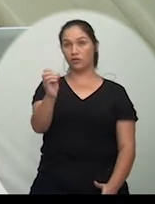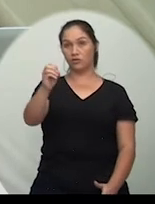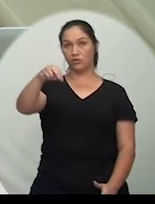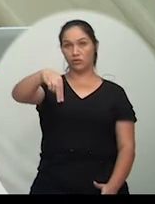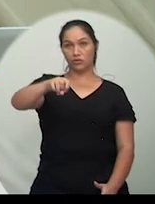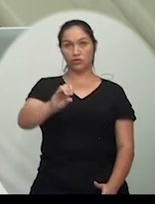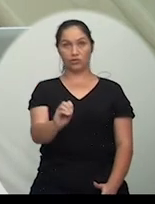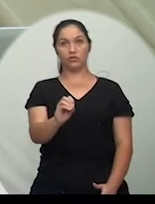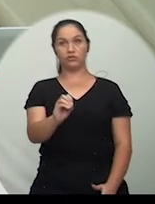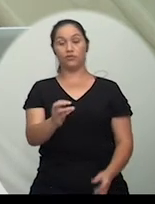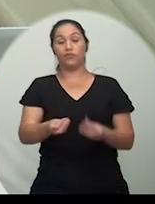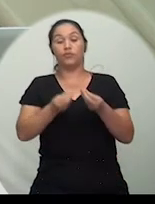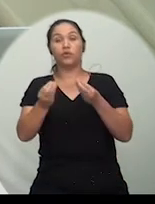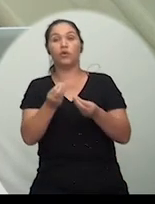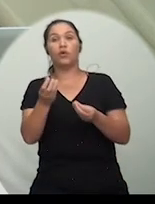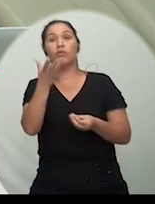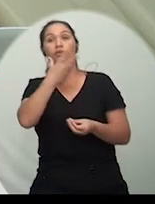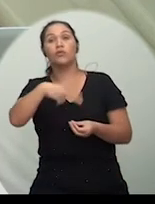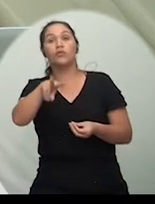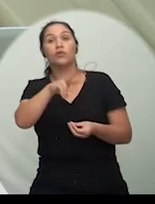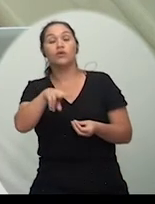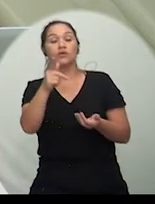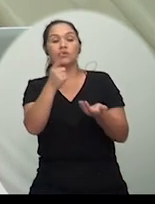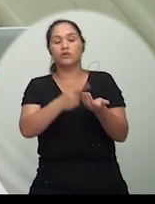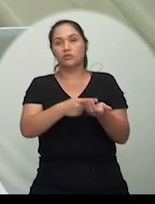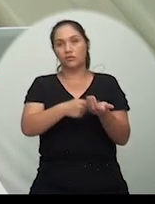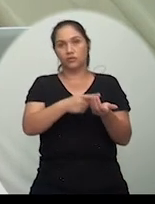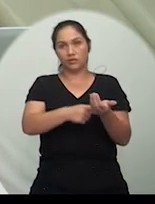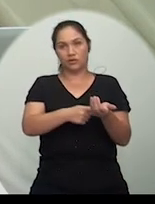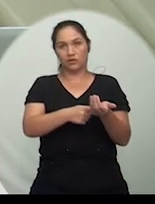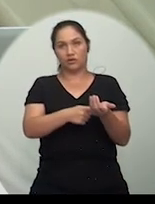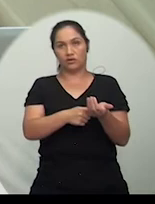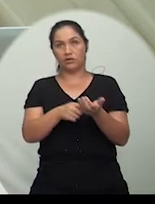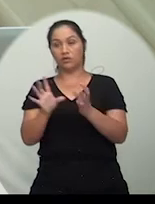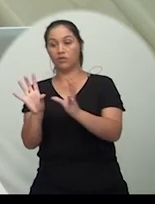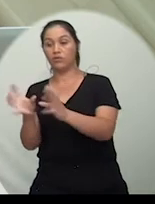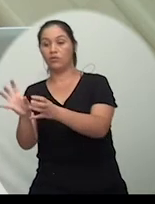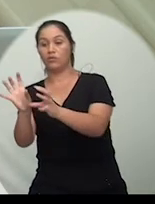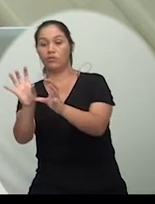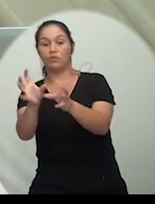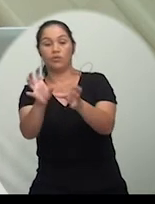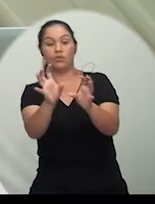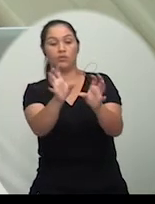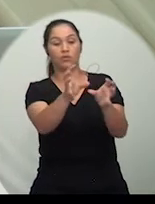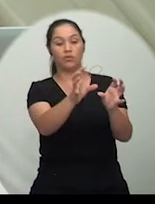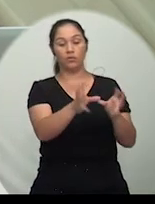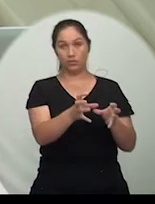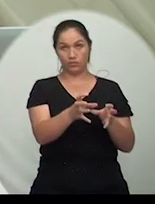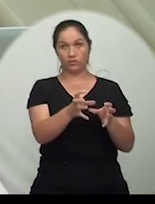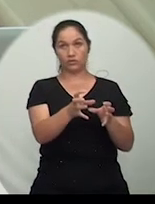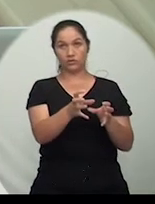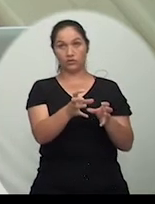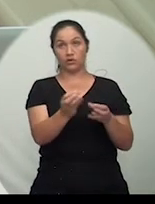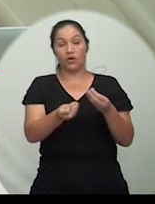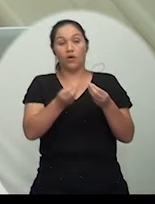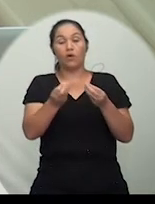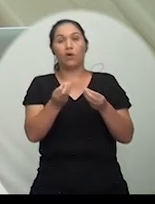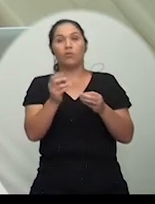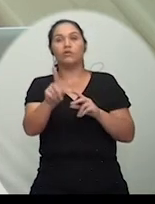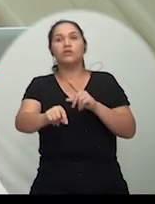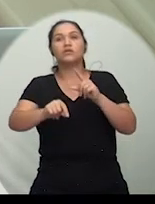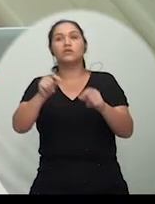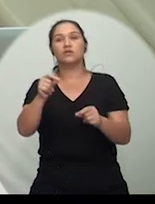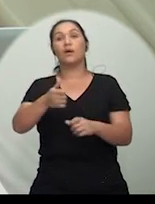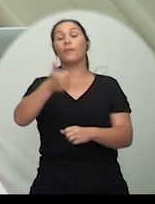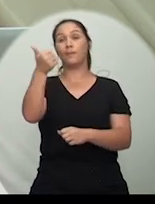Conforme acordo entre os vereadores, a composição das comissões permanentes será realizada na primeira reunião ordinária